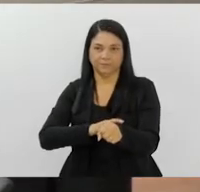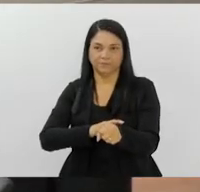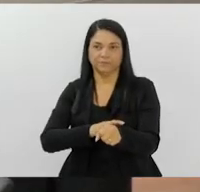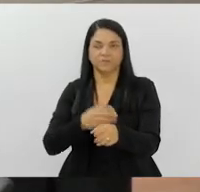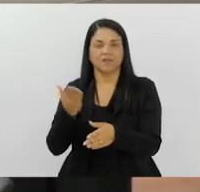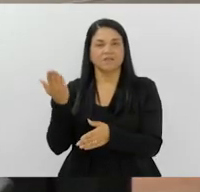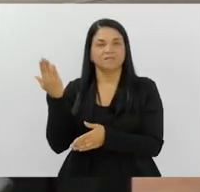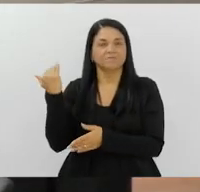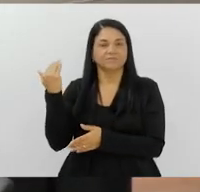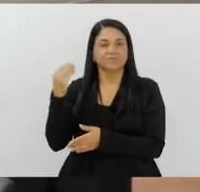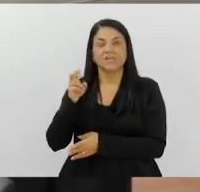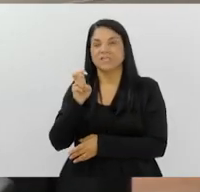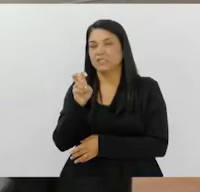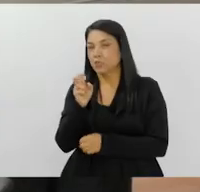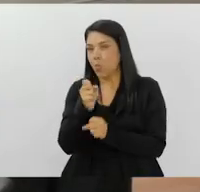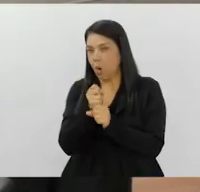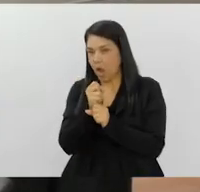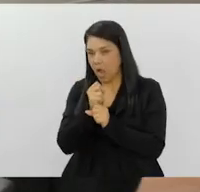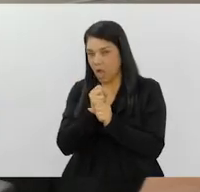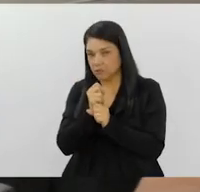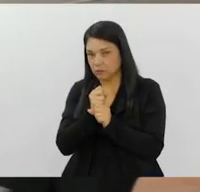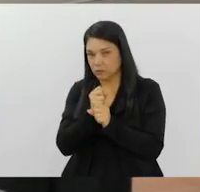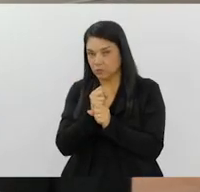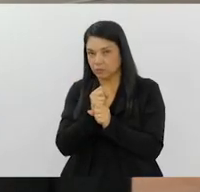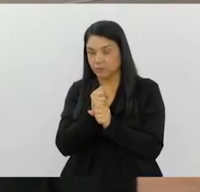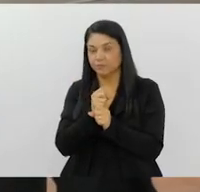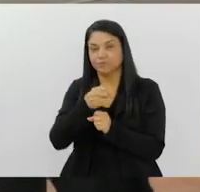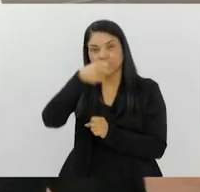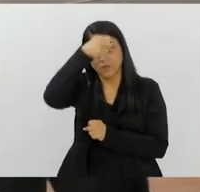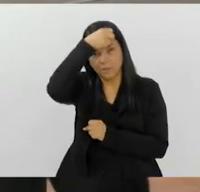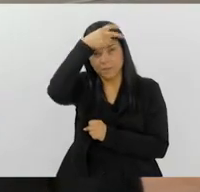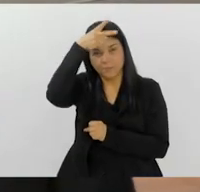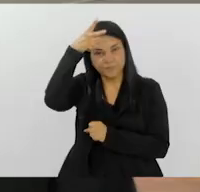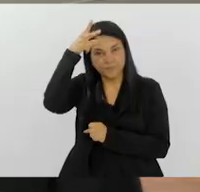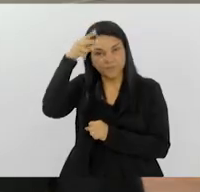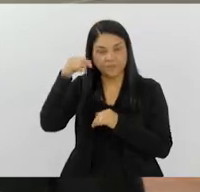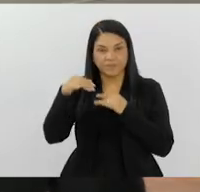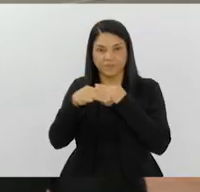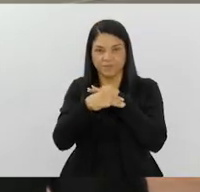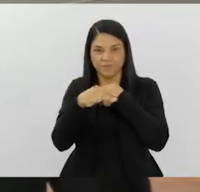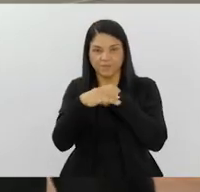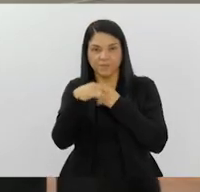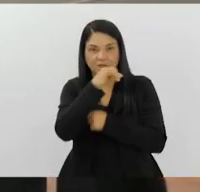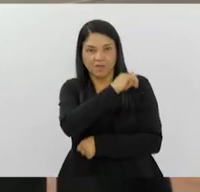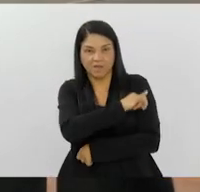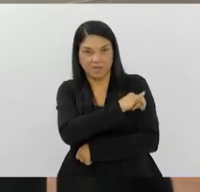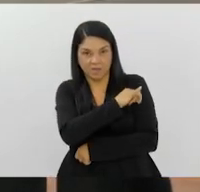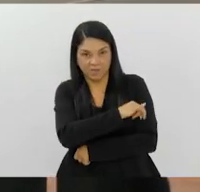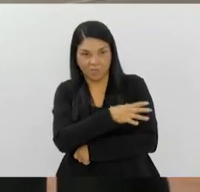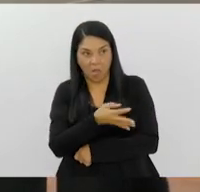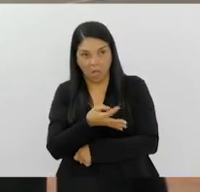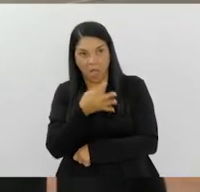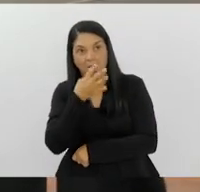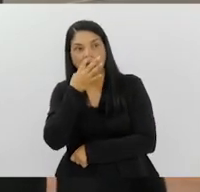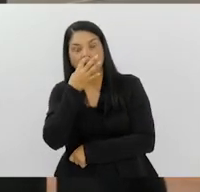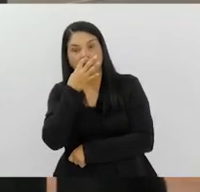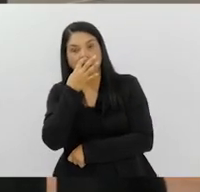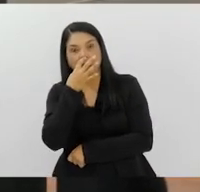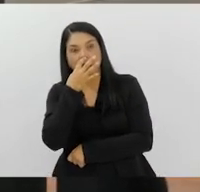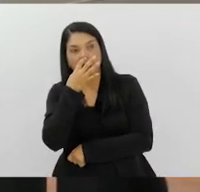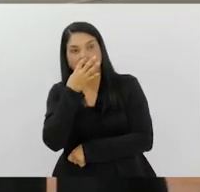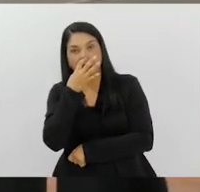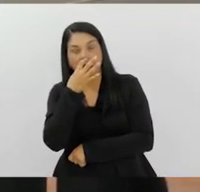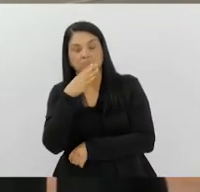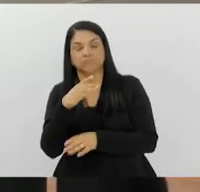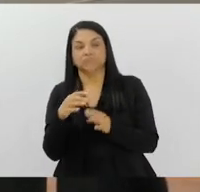pouco mais de 5 anos na nossa prefeitura aqui na cidade do Rio de Janeiro paz colocar